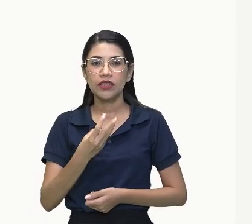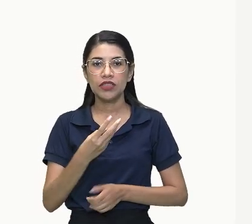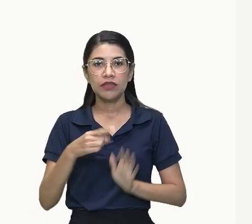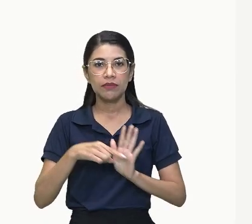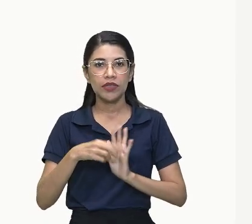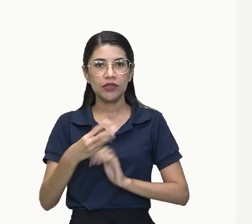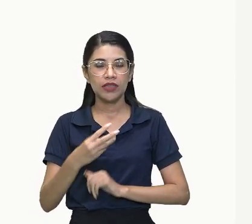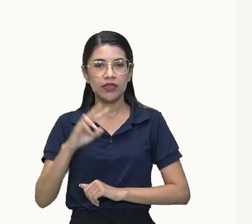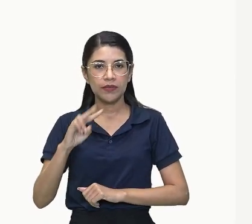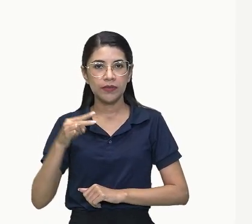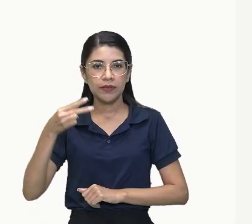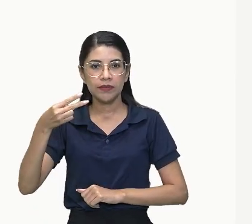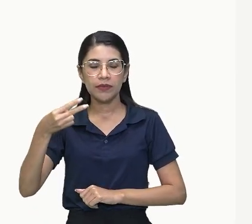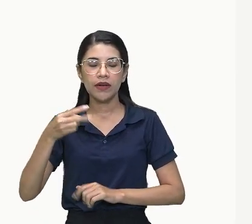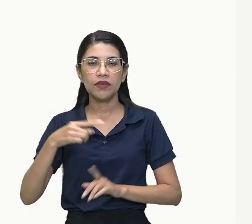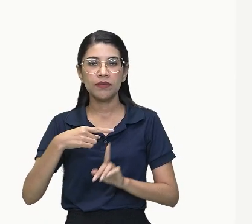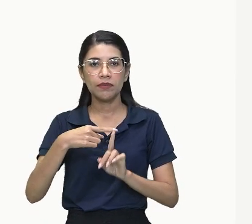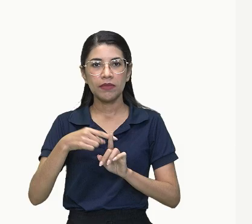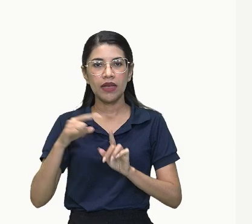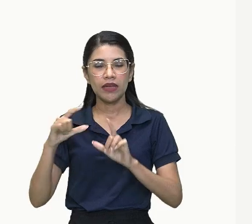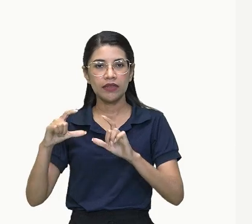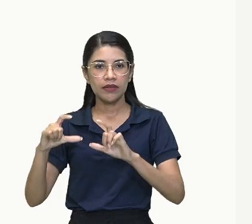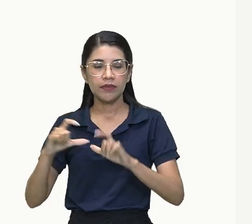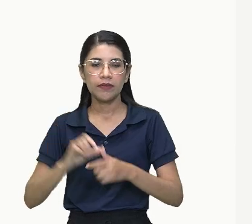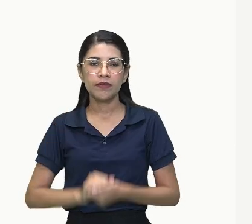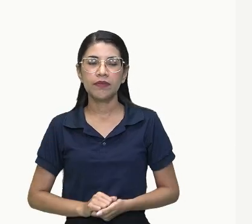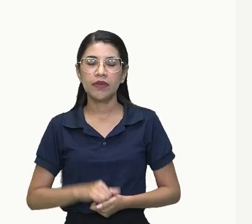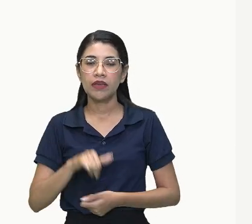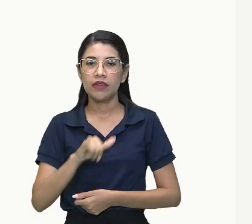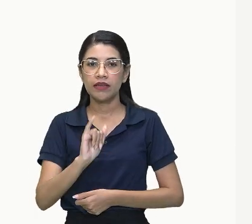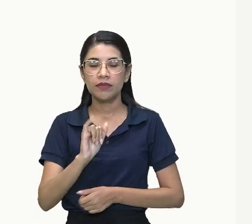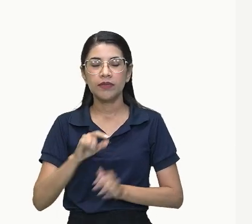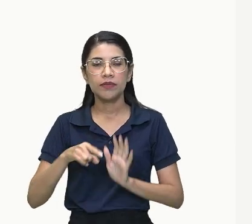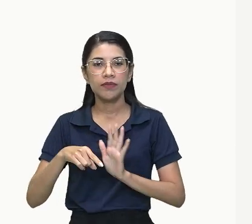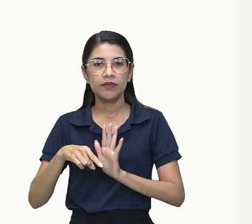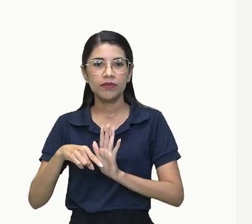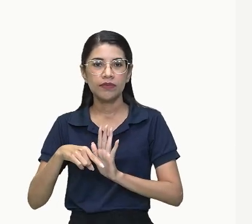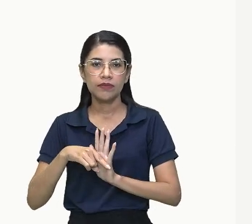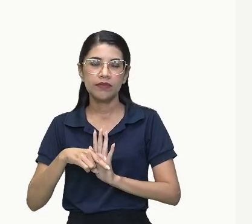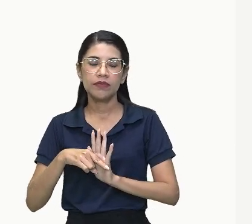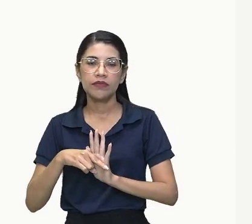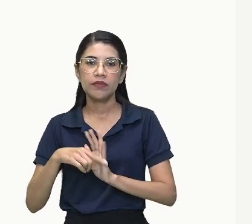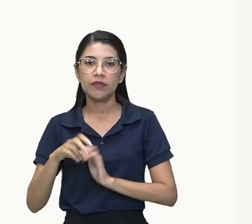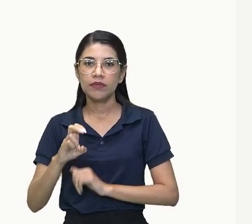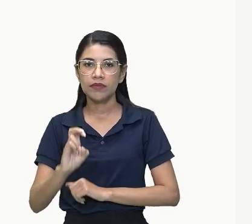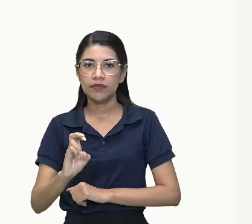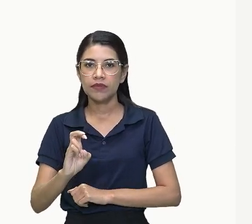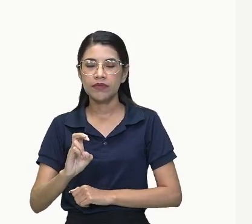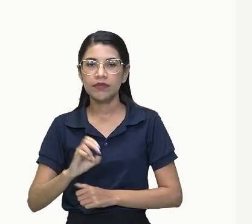né? Mais y menos 5,